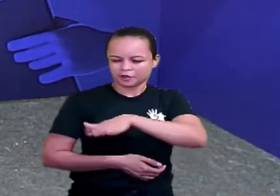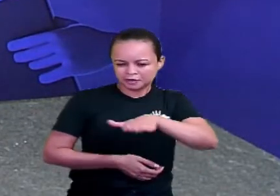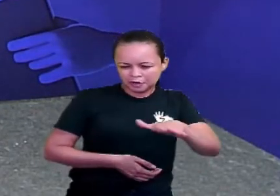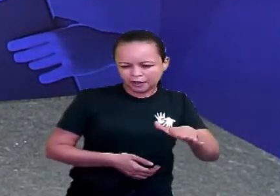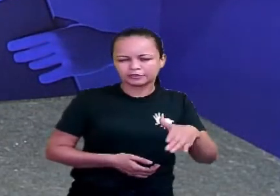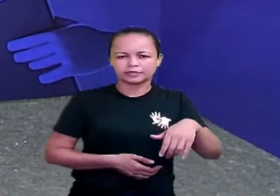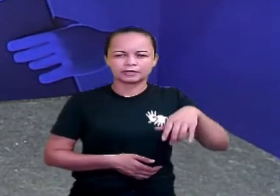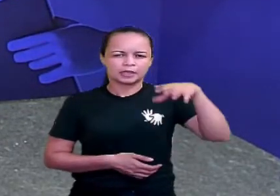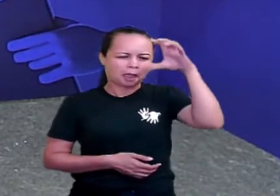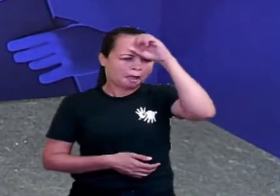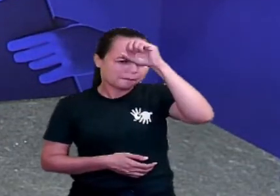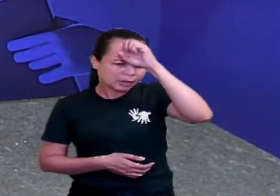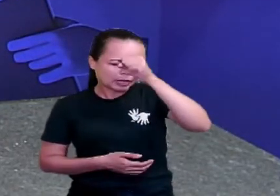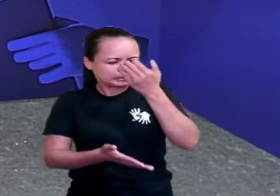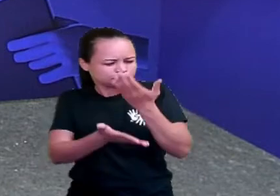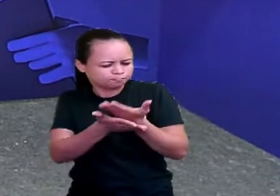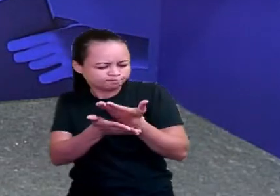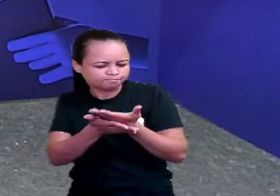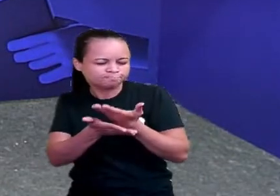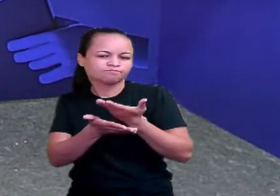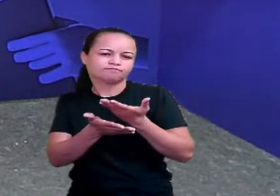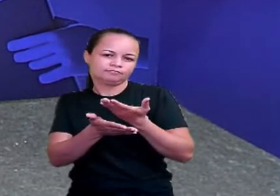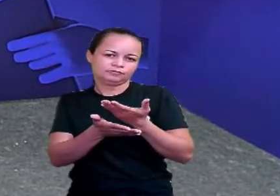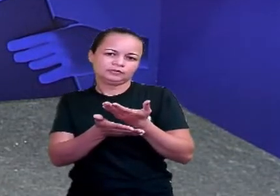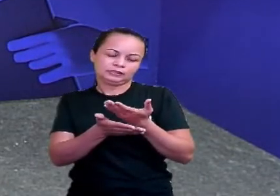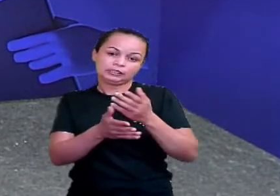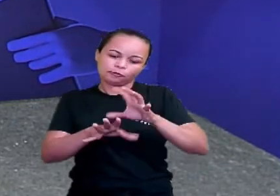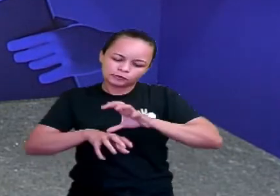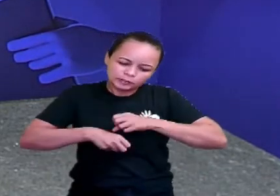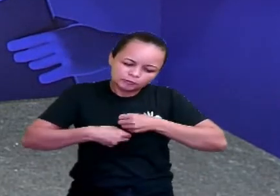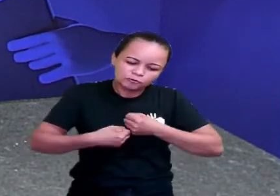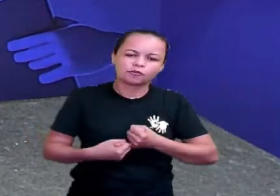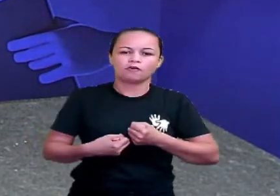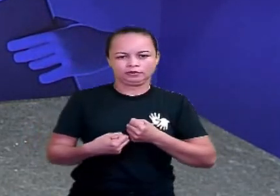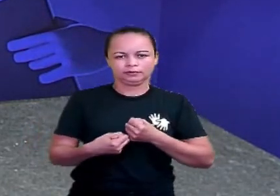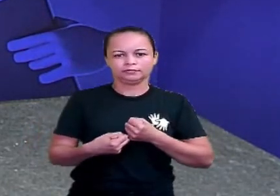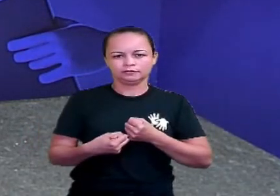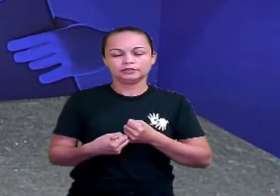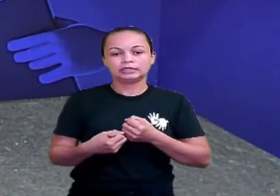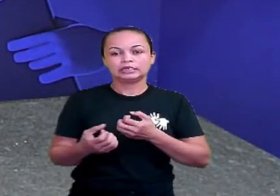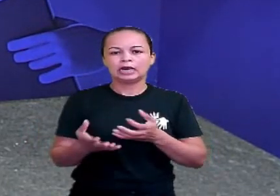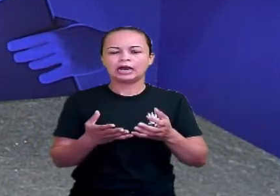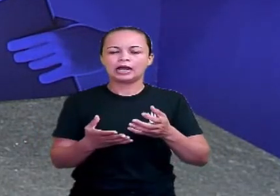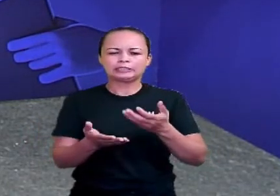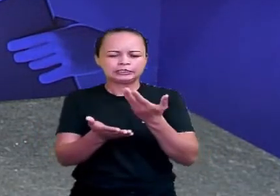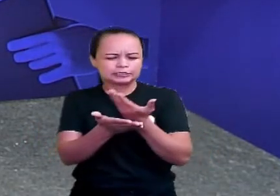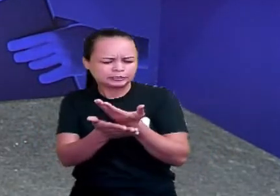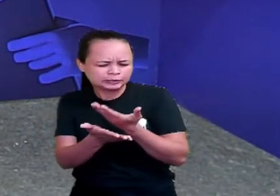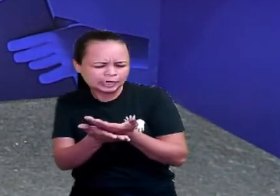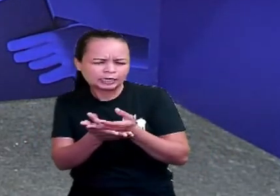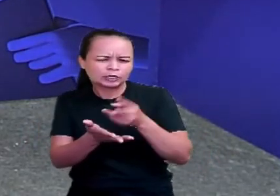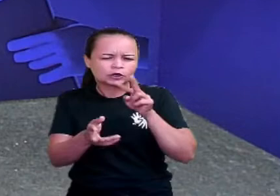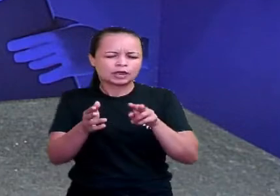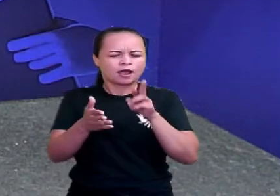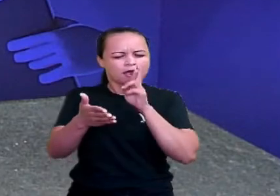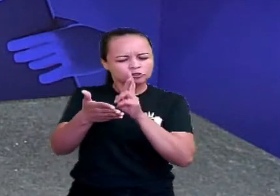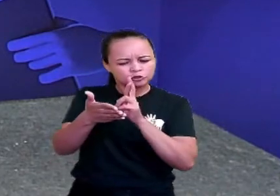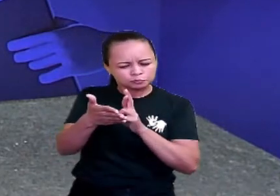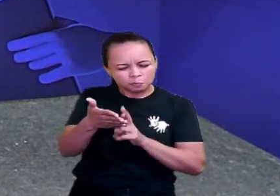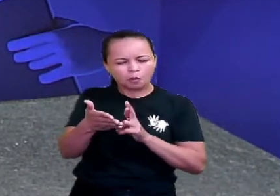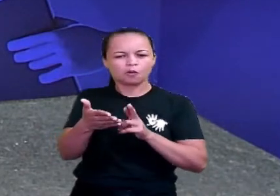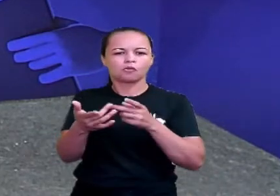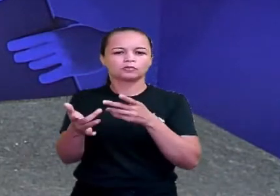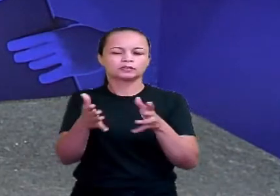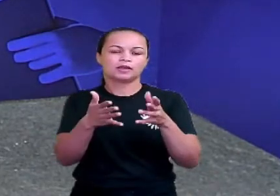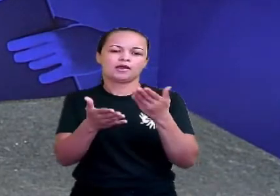que estuda bastante? Então, se esforça, certo? Assiste às aulas, responde às aulas online